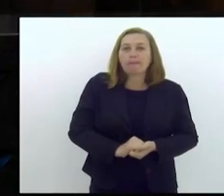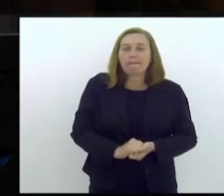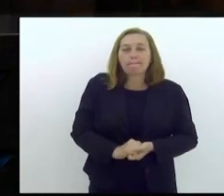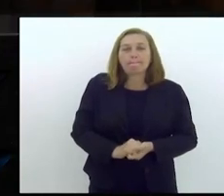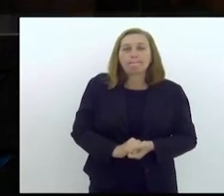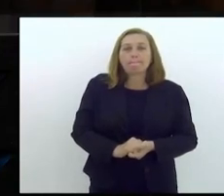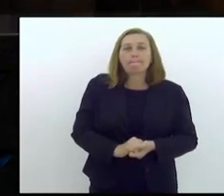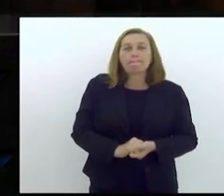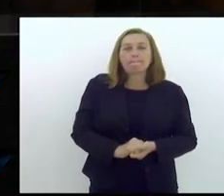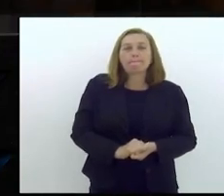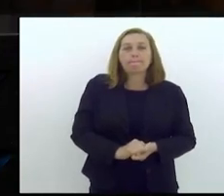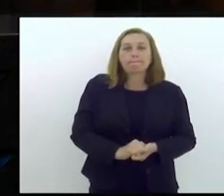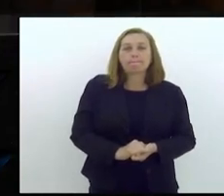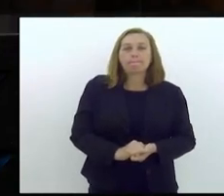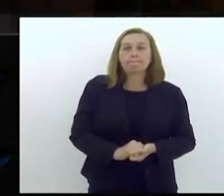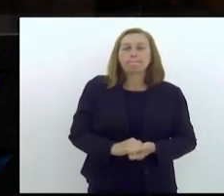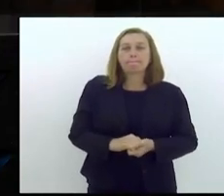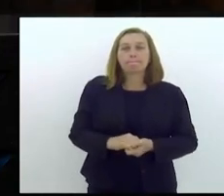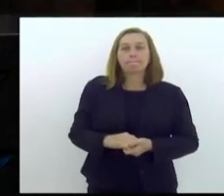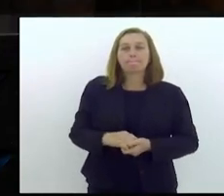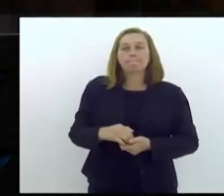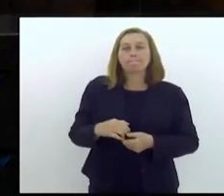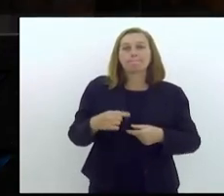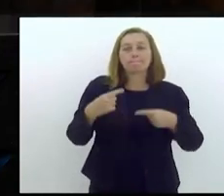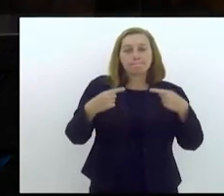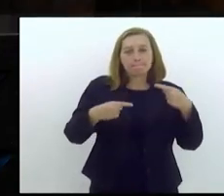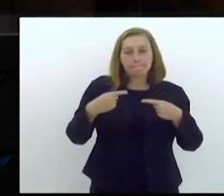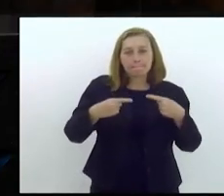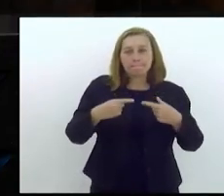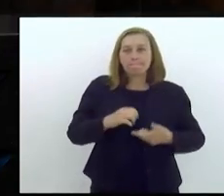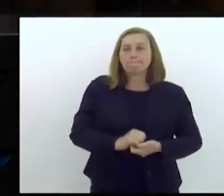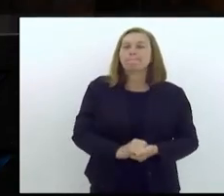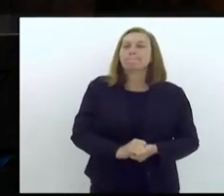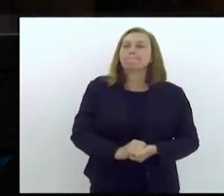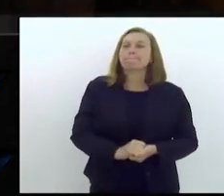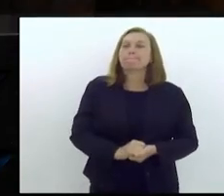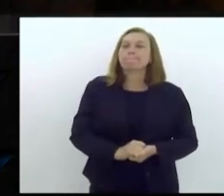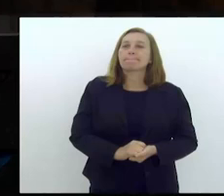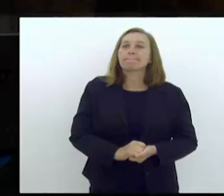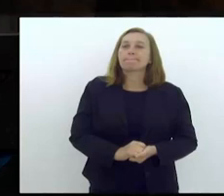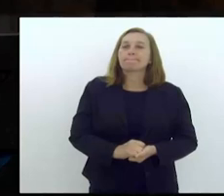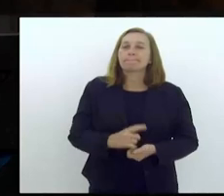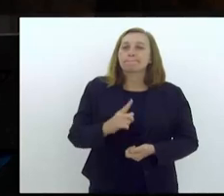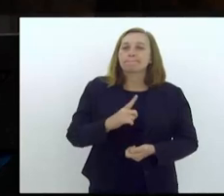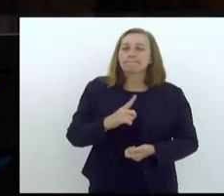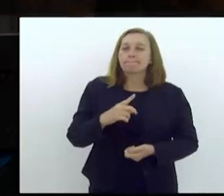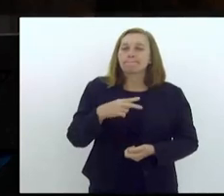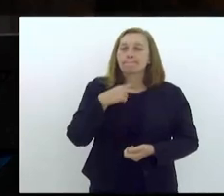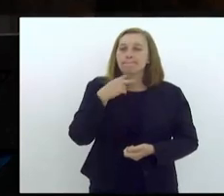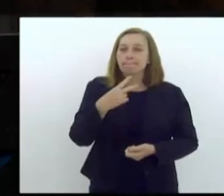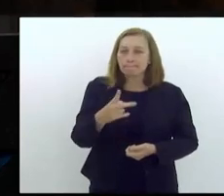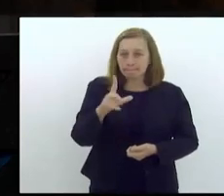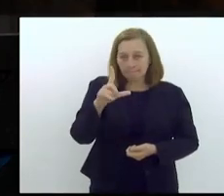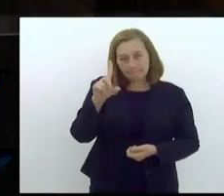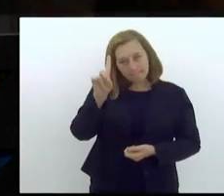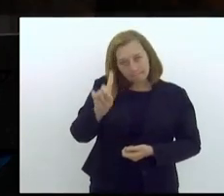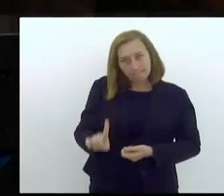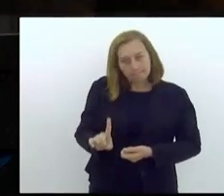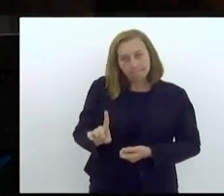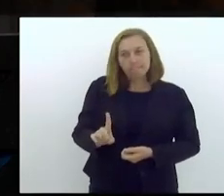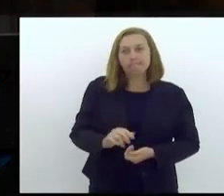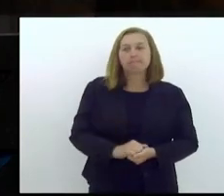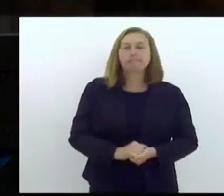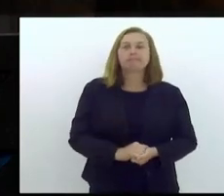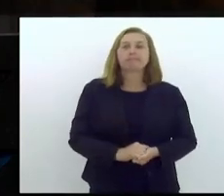E os políticos que tem direito a voz tem direito